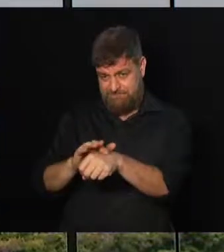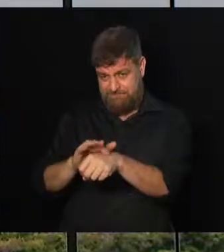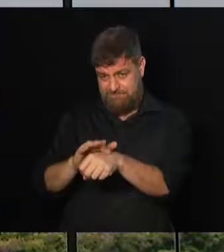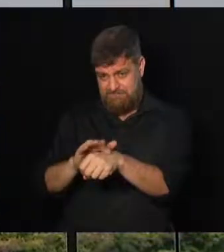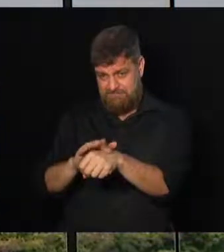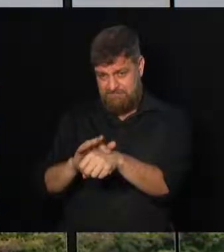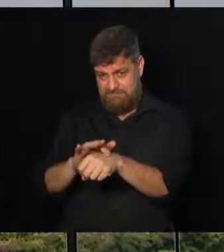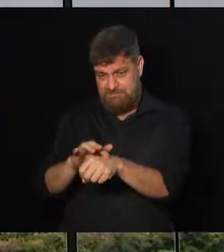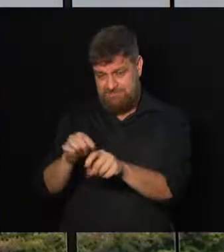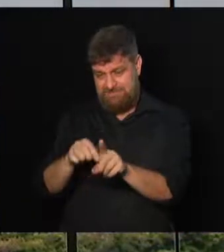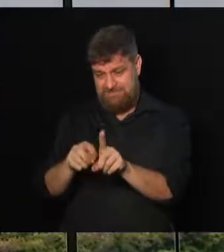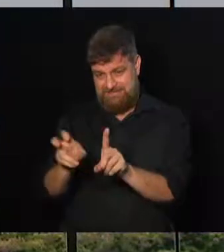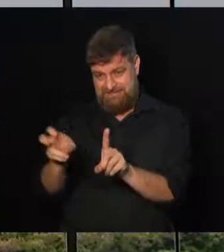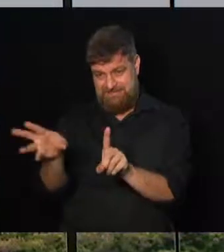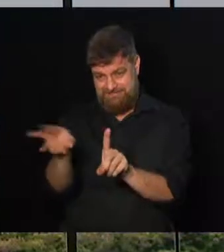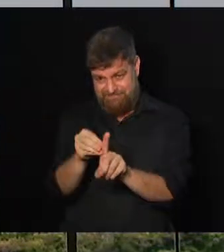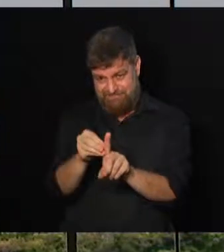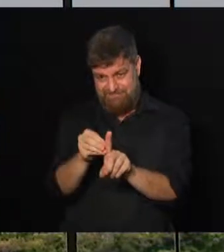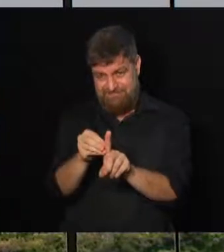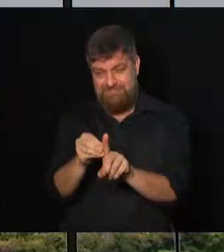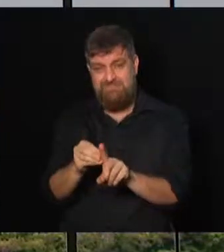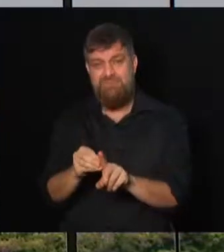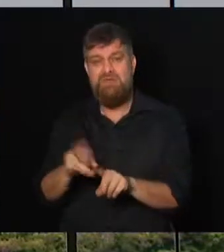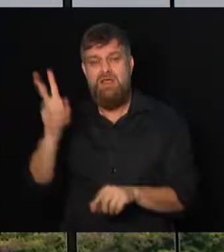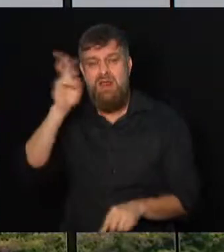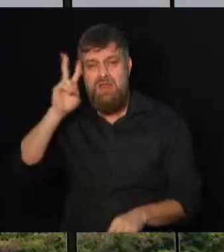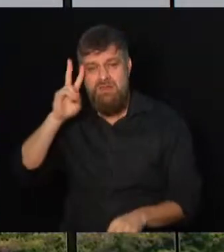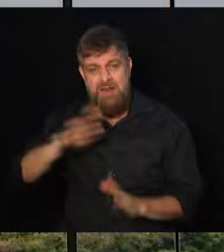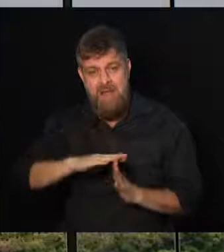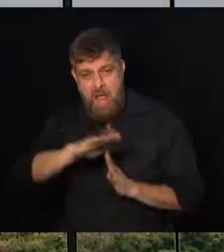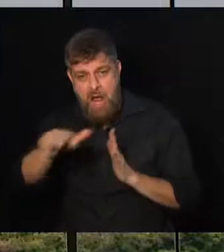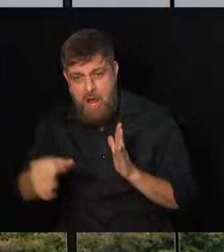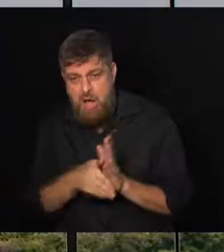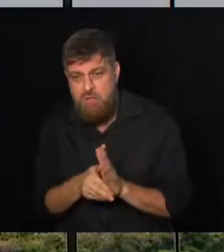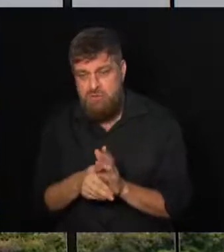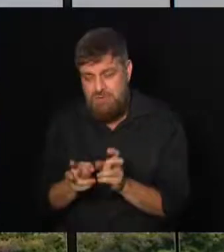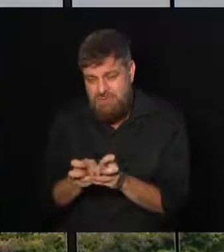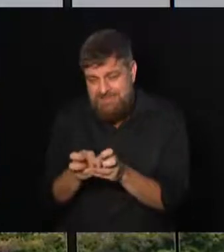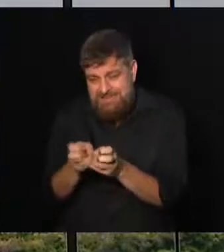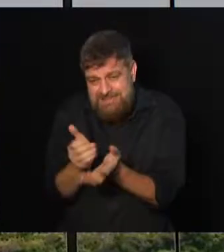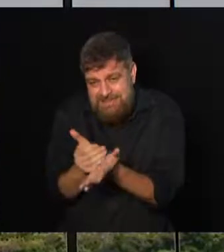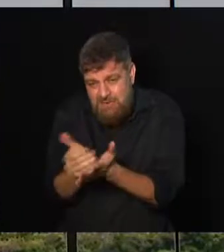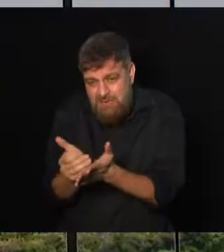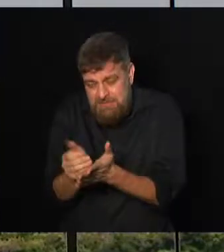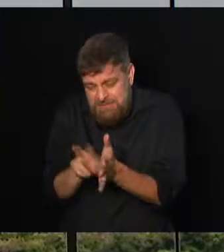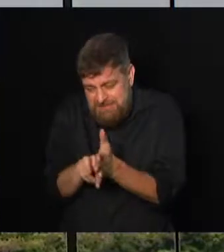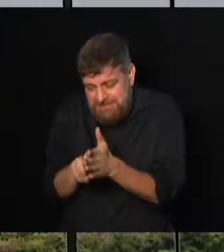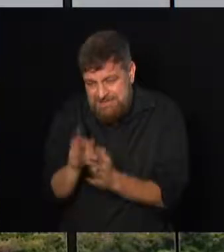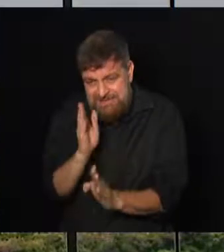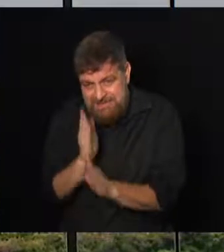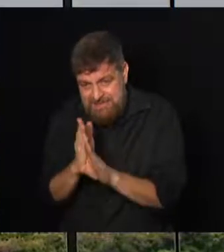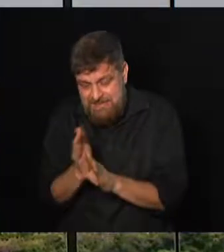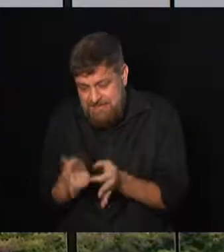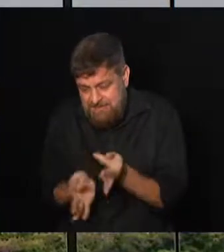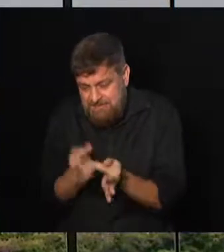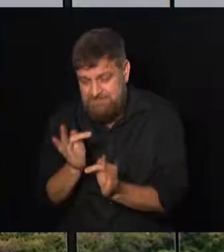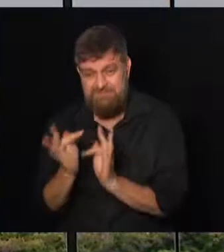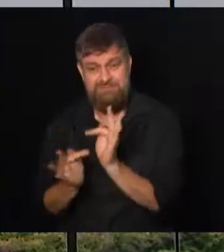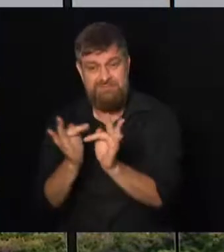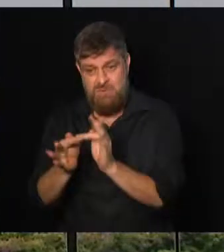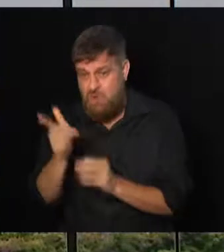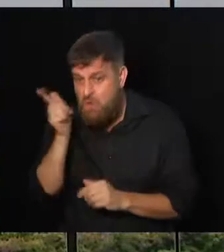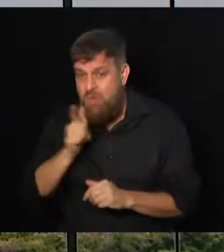vale lembrar o seguinte, que todo câncer, se ele é diagnosticado no início, ele tem um tratamento ainda mais com a